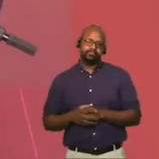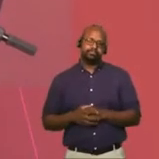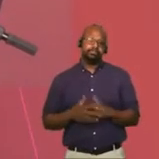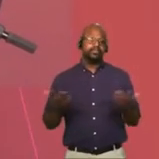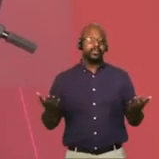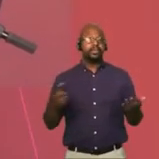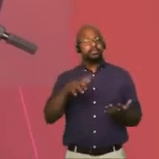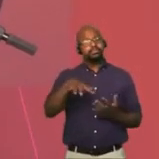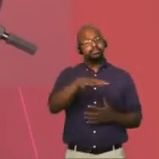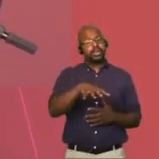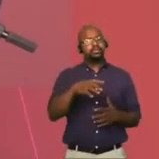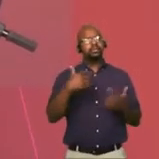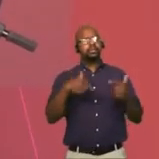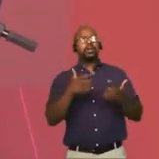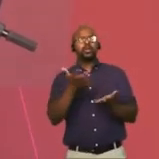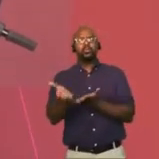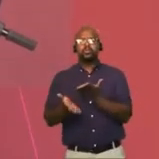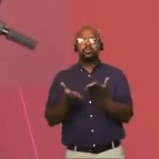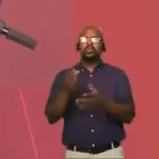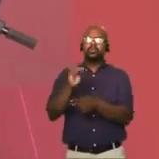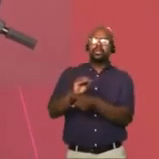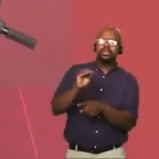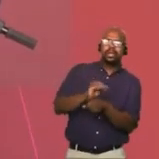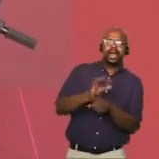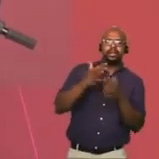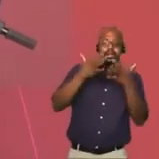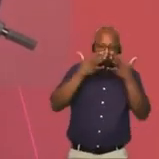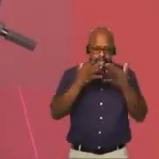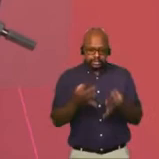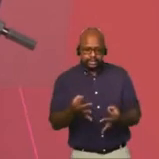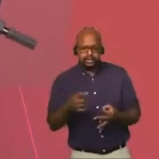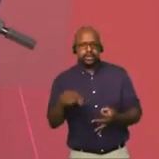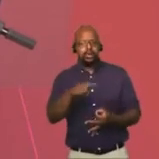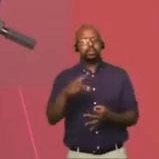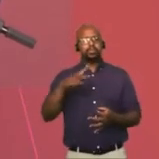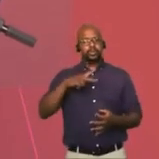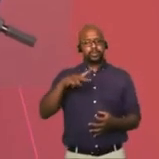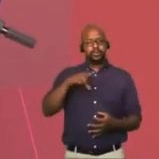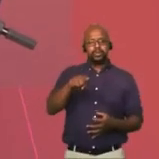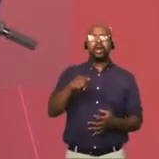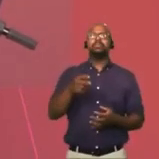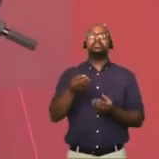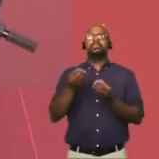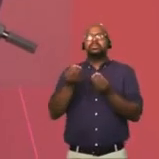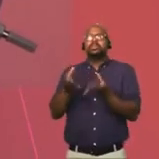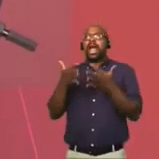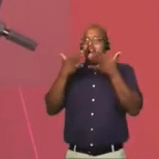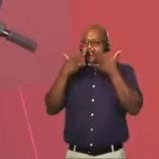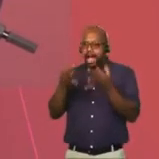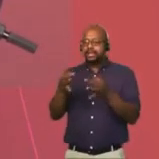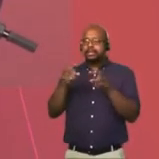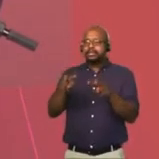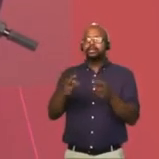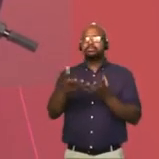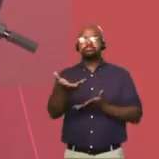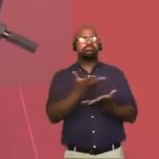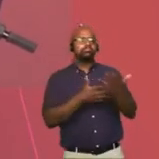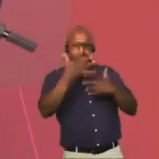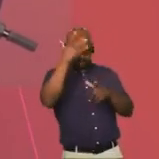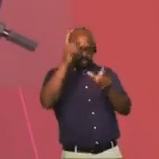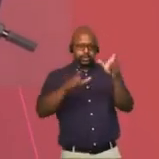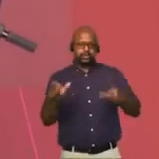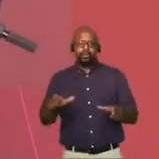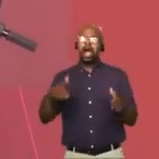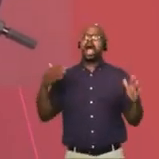então mercado de trabalho do Cuidado mercado de trabalho da atenção mercado trabalho pessoal você dá atenção uma pessoa você interagir com uma